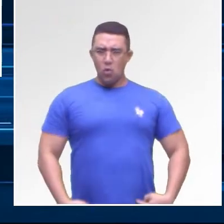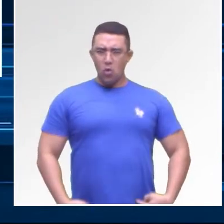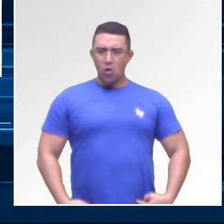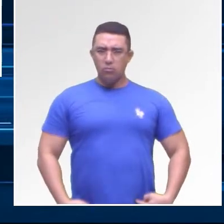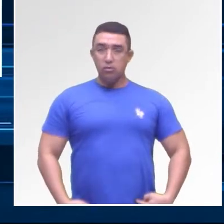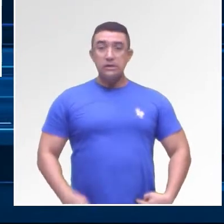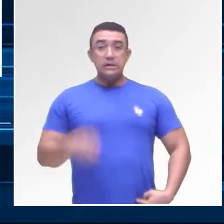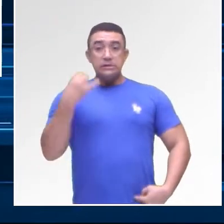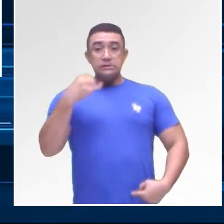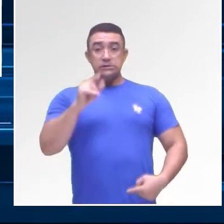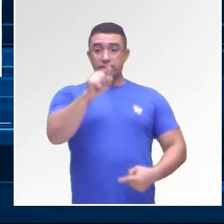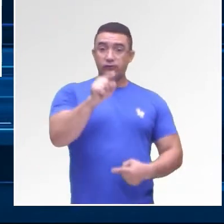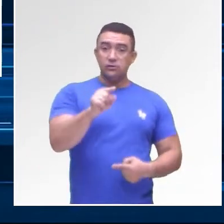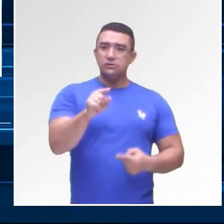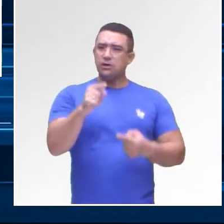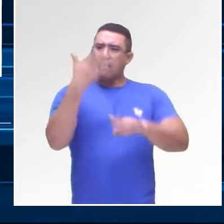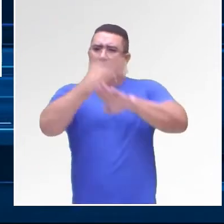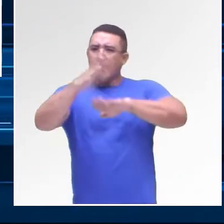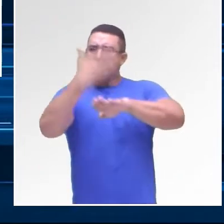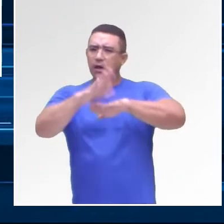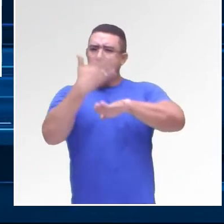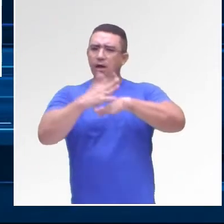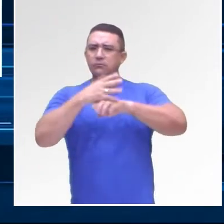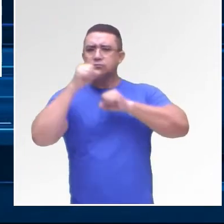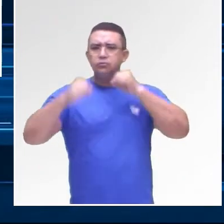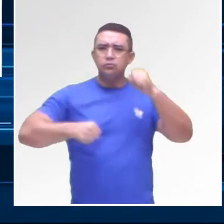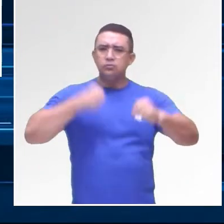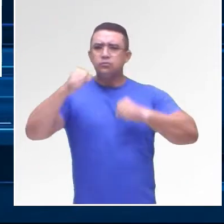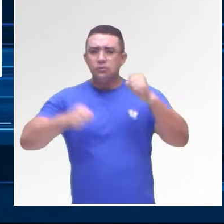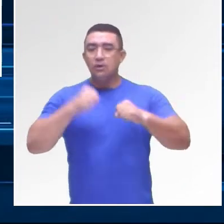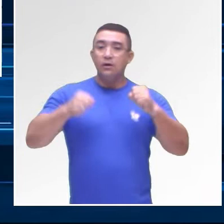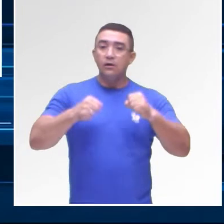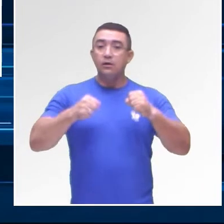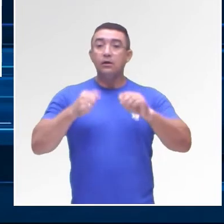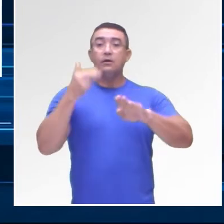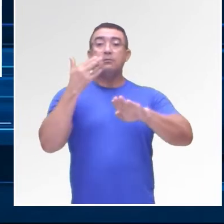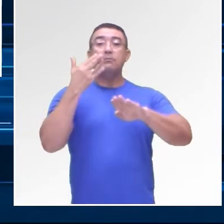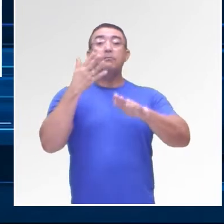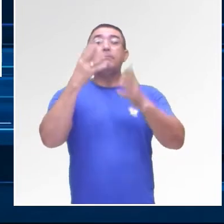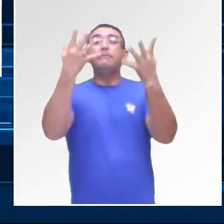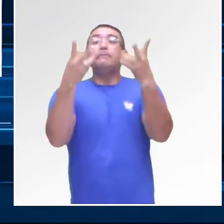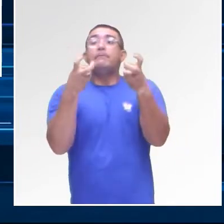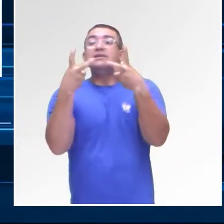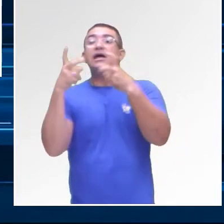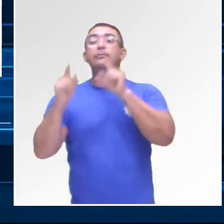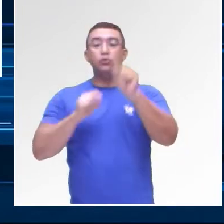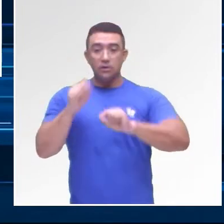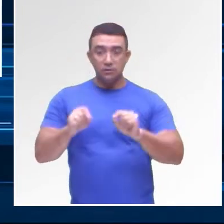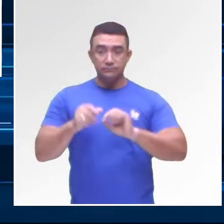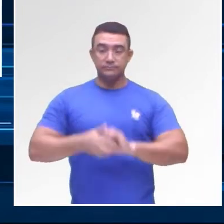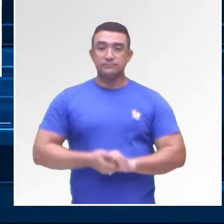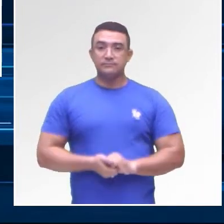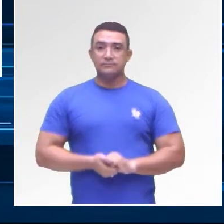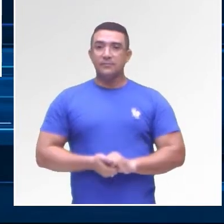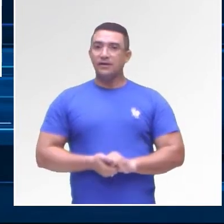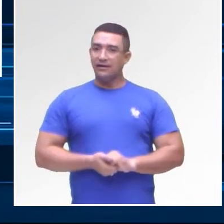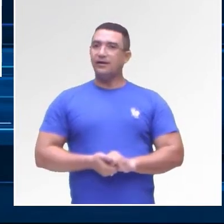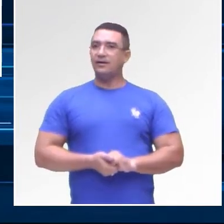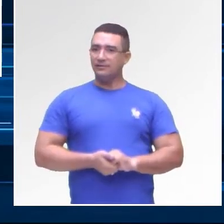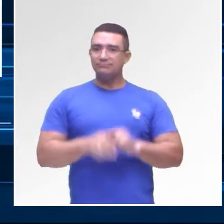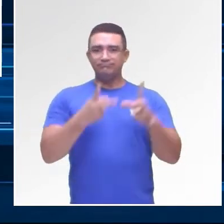partir do momento que vocês estão fazendo esse exercício? Pela imagem a gente consegue perceber o